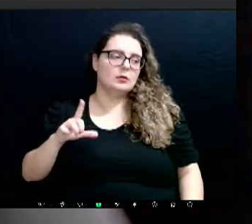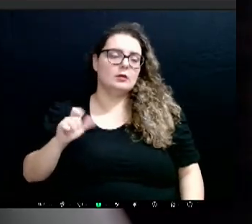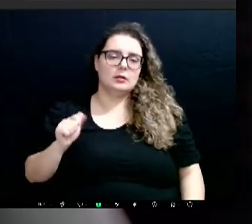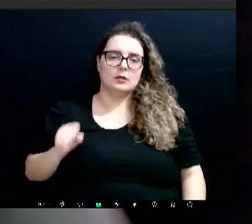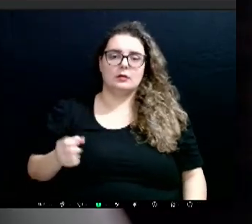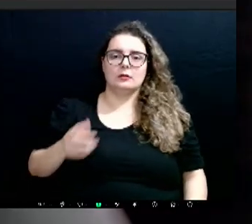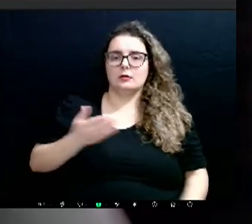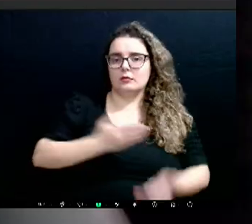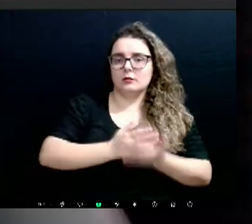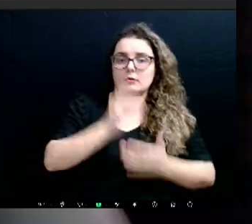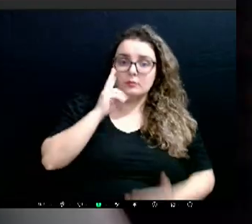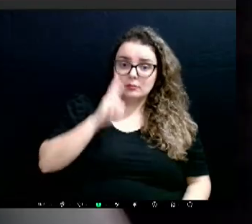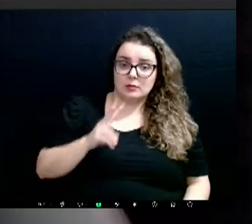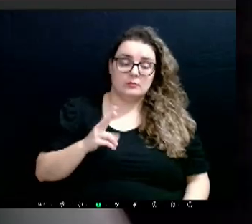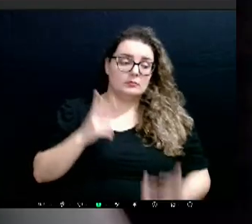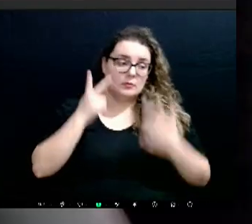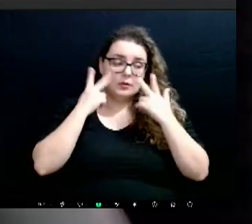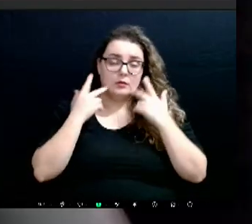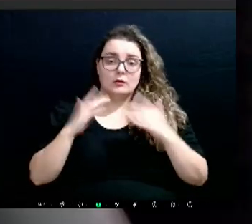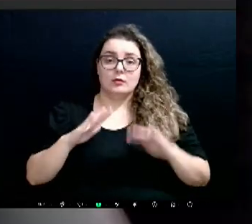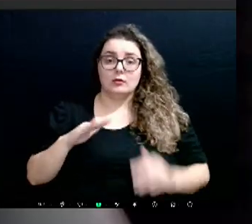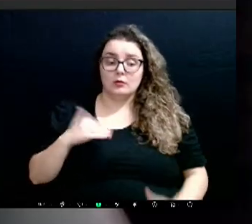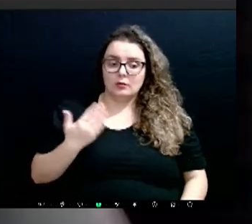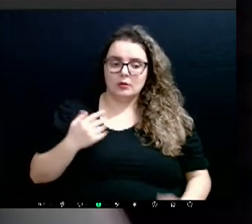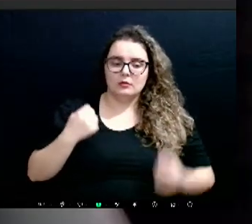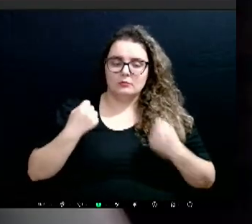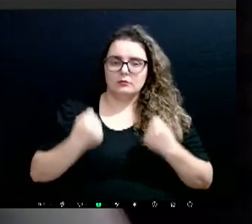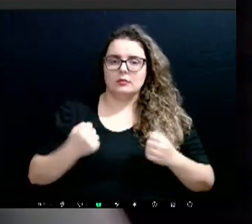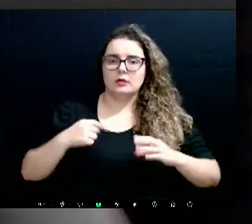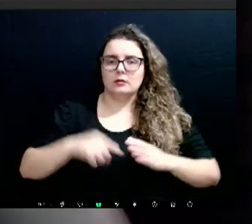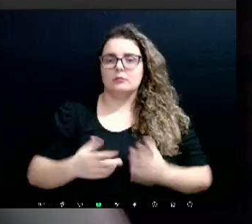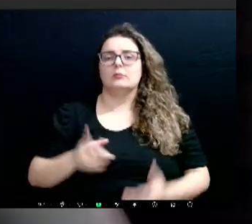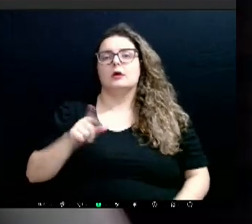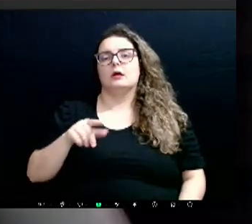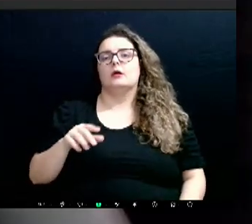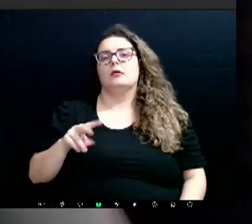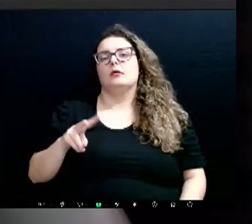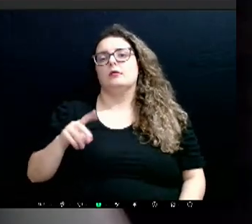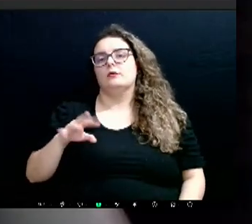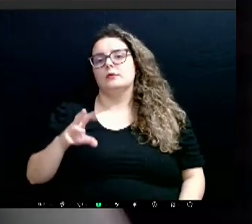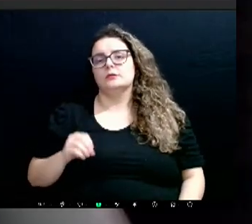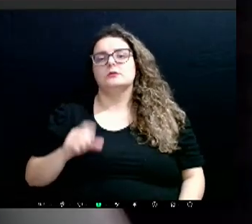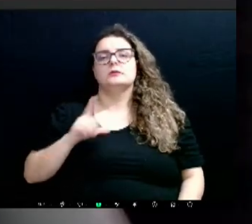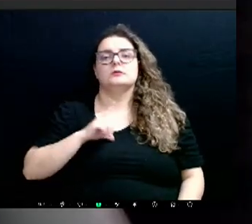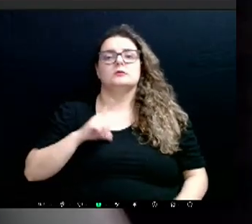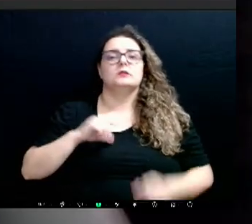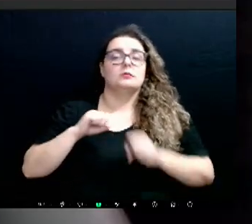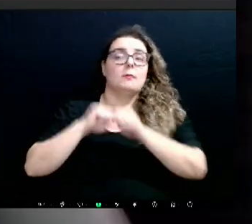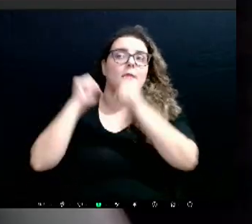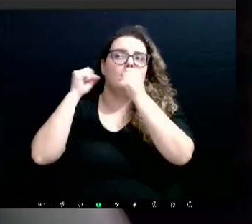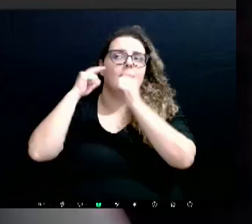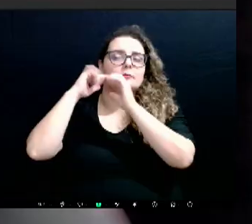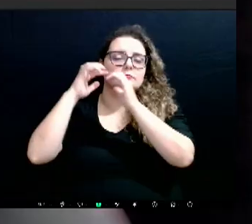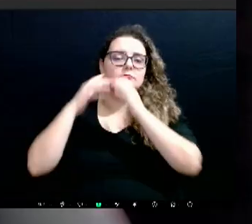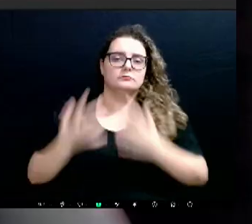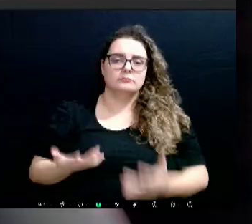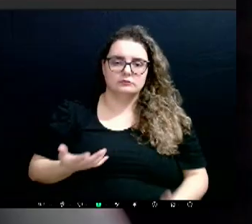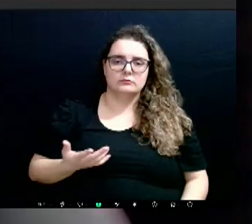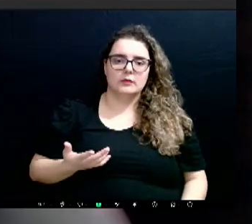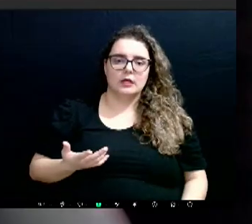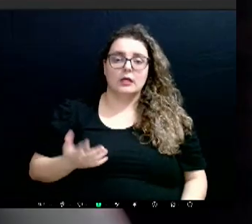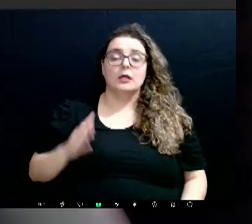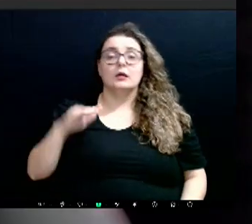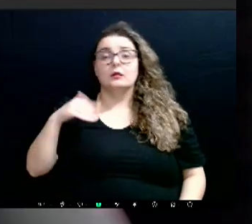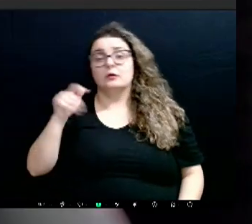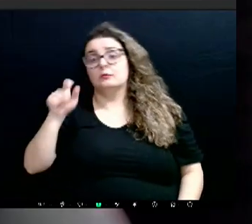coisa natural, quando intensifica, se torna o vício, tem essa ruptura dentro do cérebro. Então, quando uma pessoa que tem um